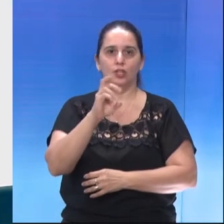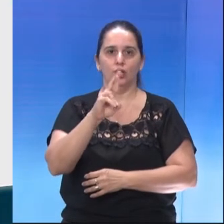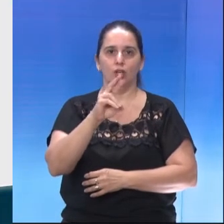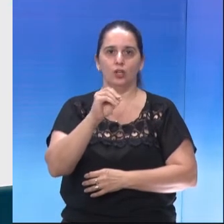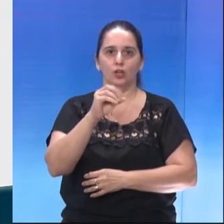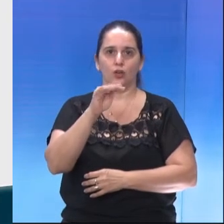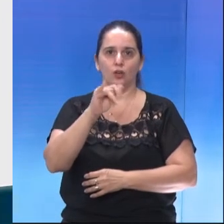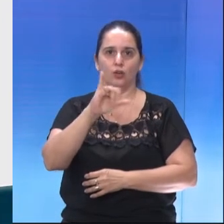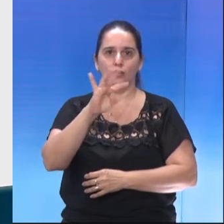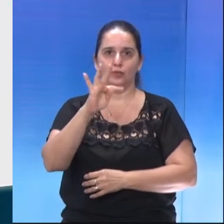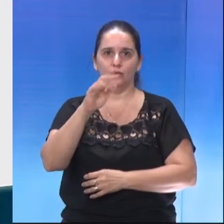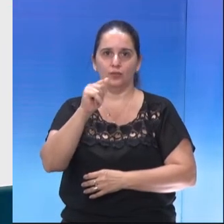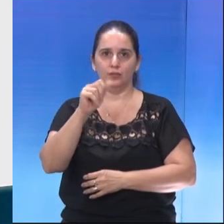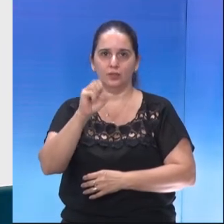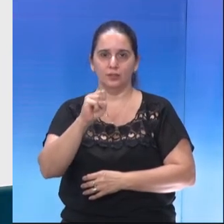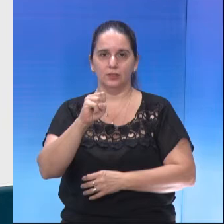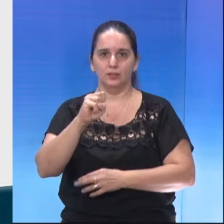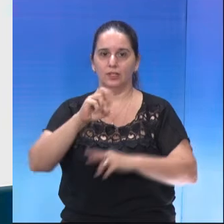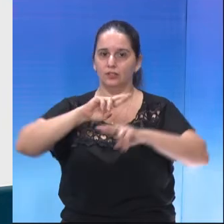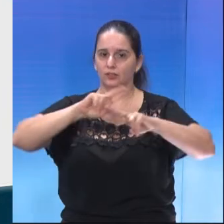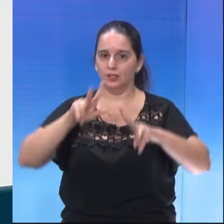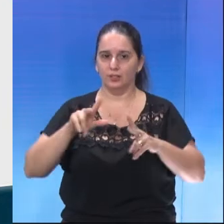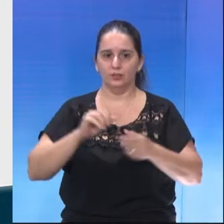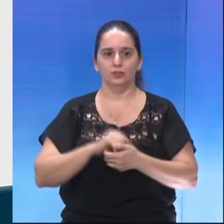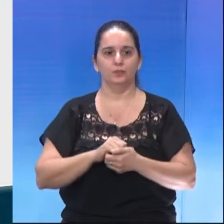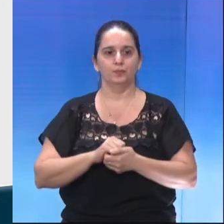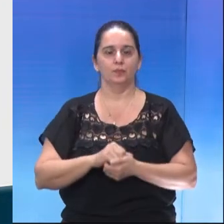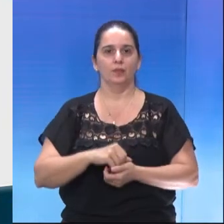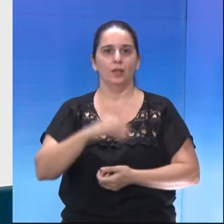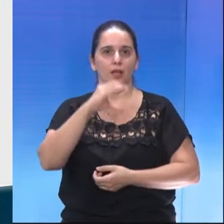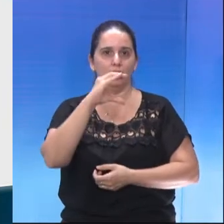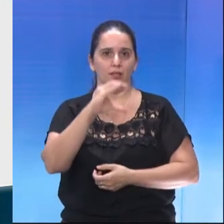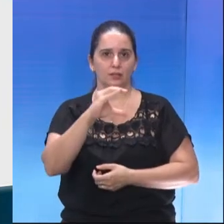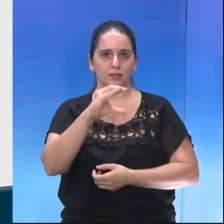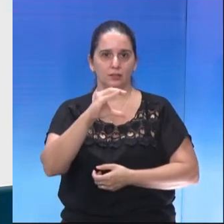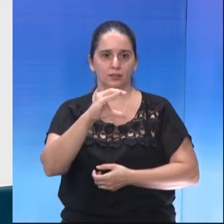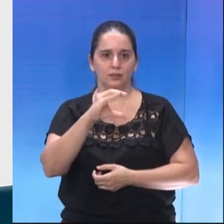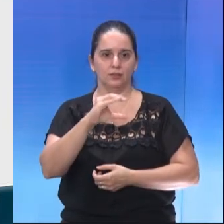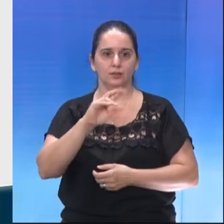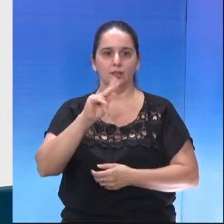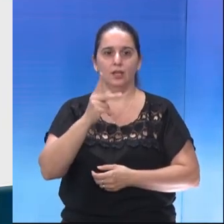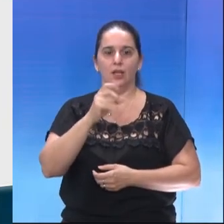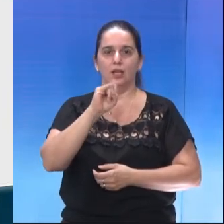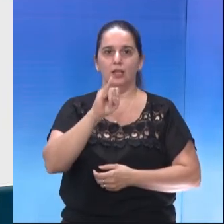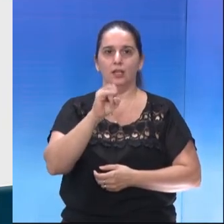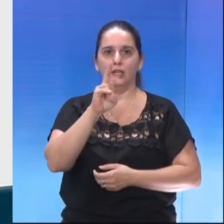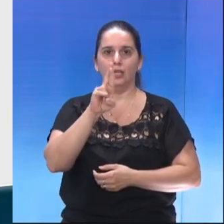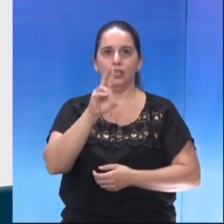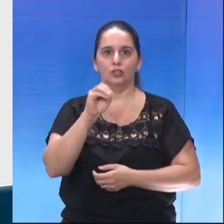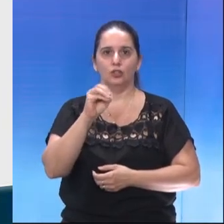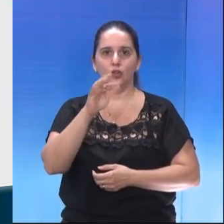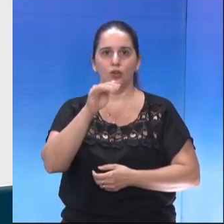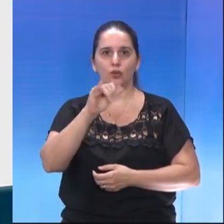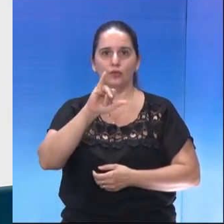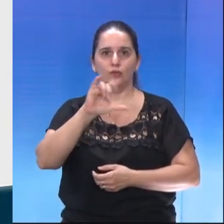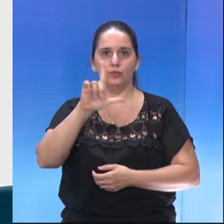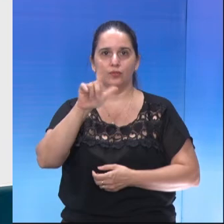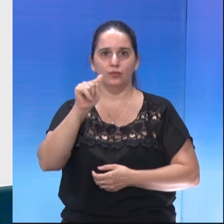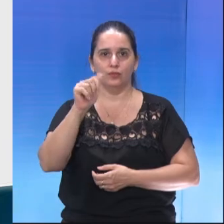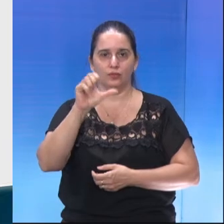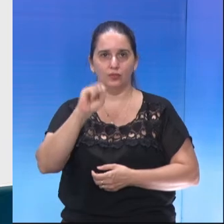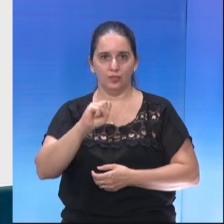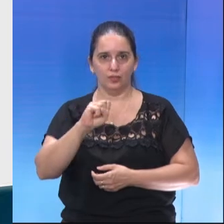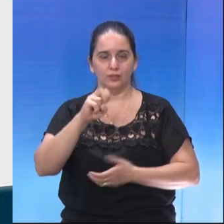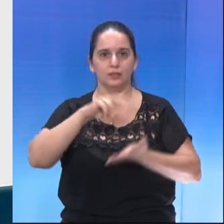na vegetação de caatinga. A letra C, plantas hidrófilas e clima equatorial. As